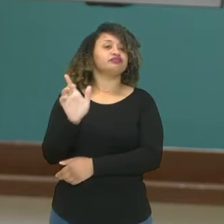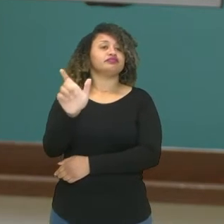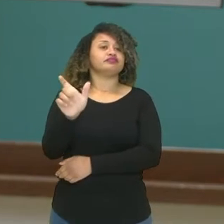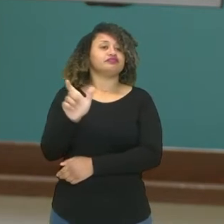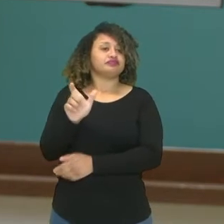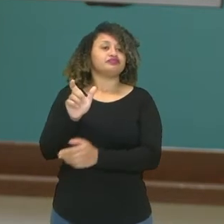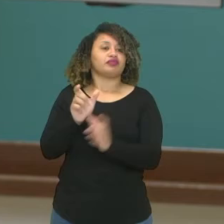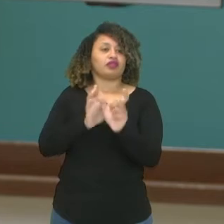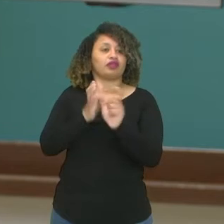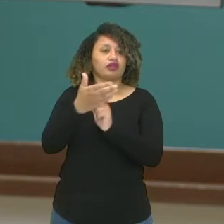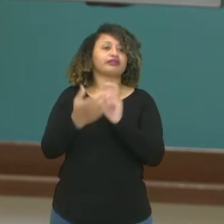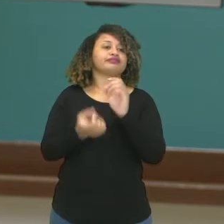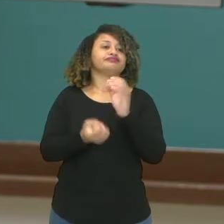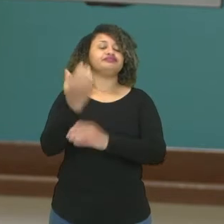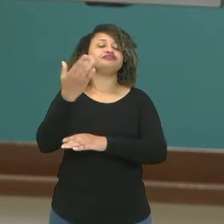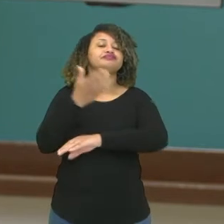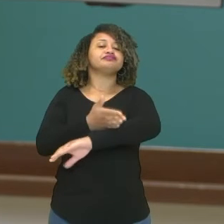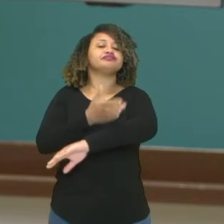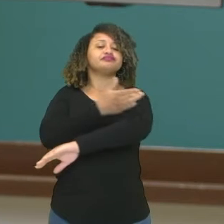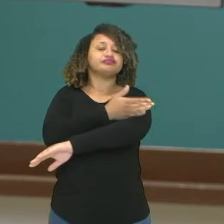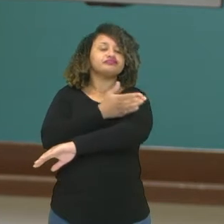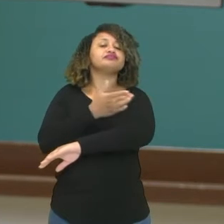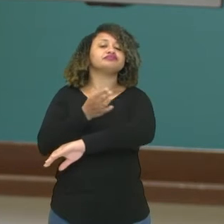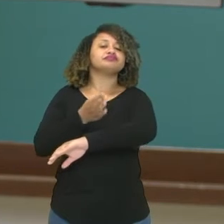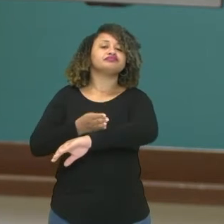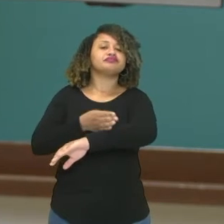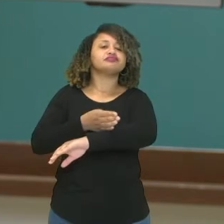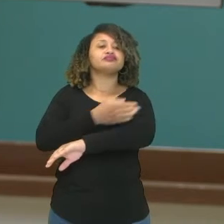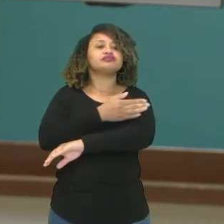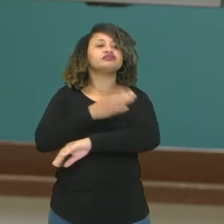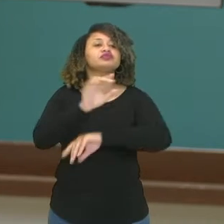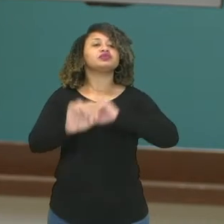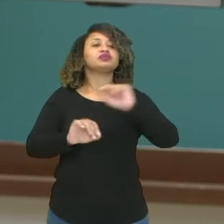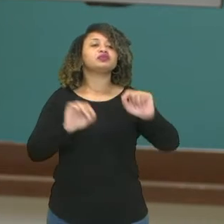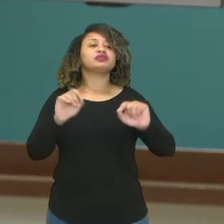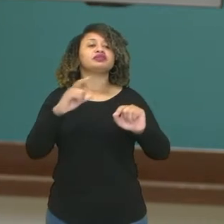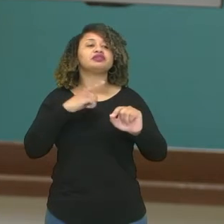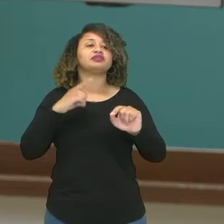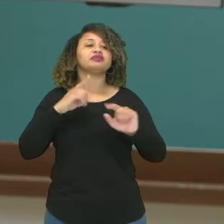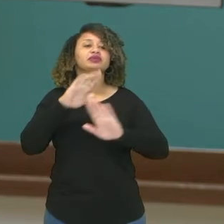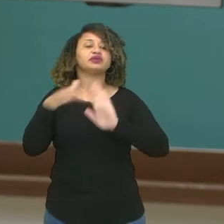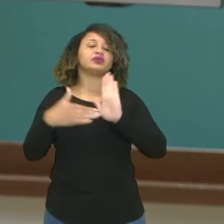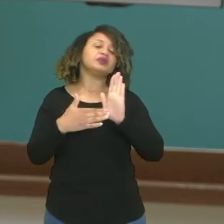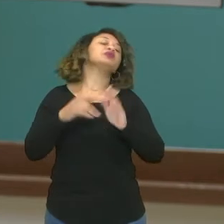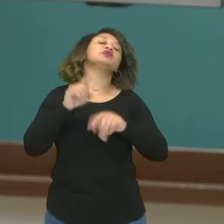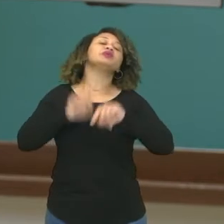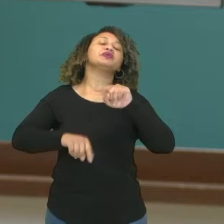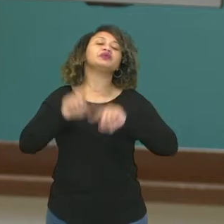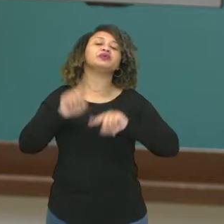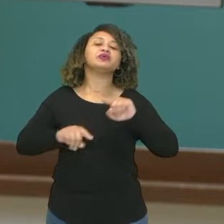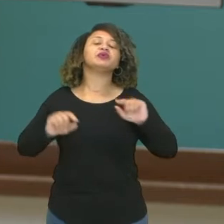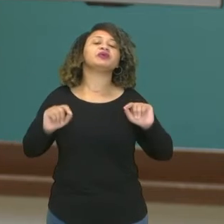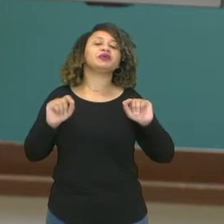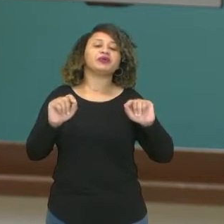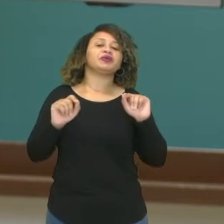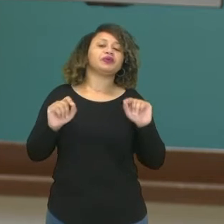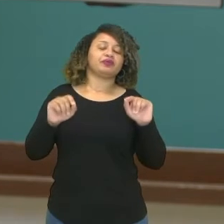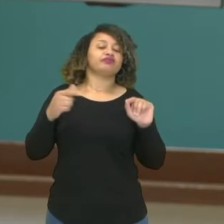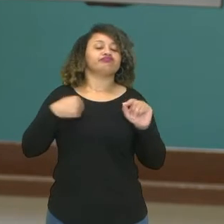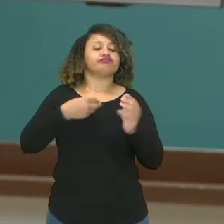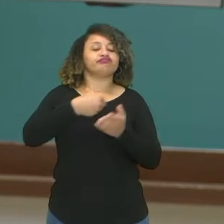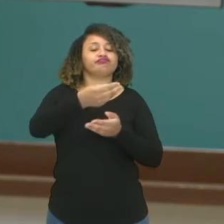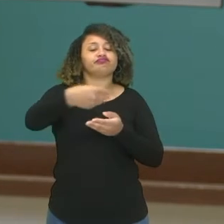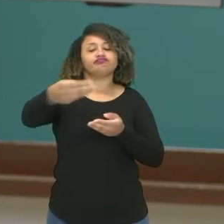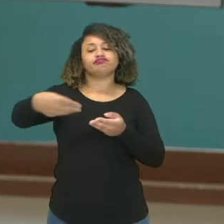surgiu na Idade Média, para constituir todos os materiais que eram entregues